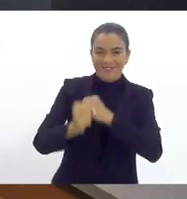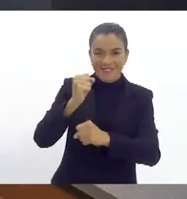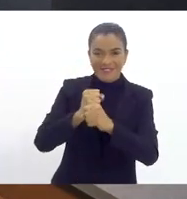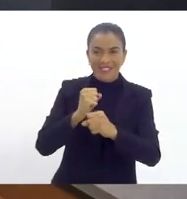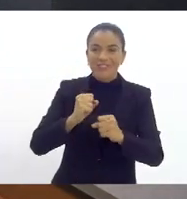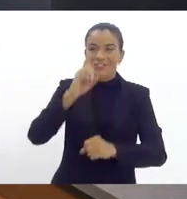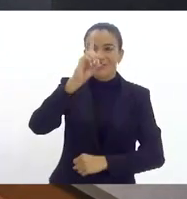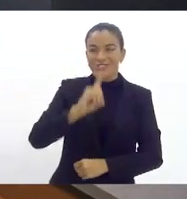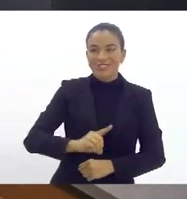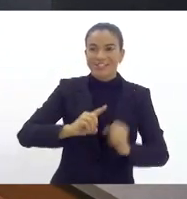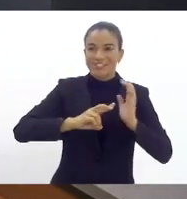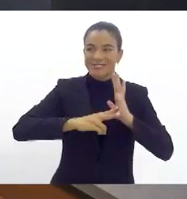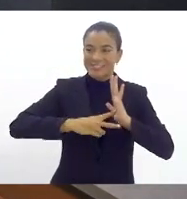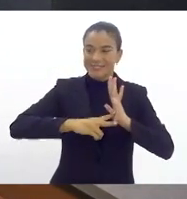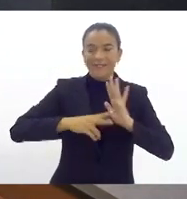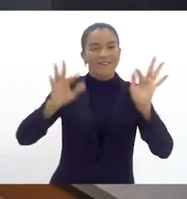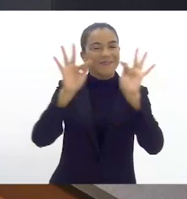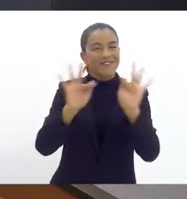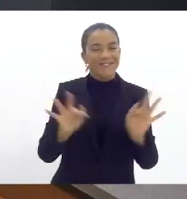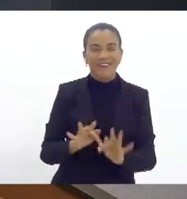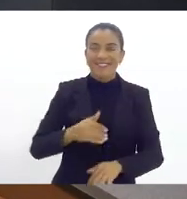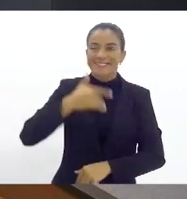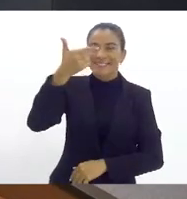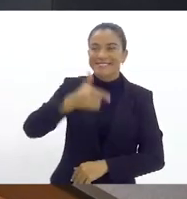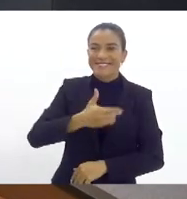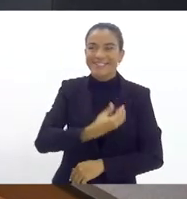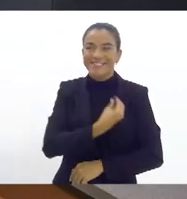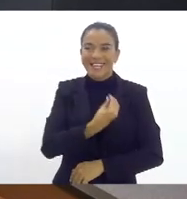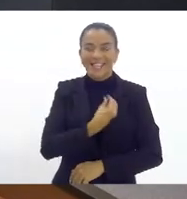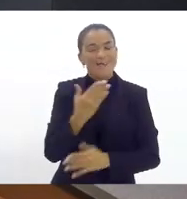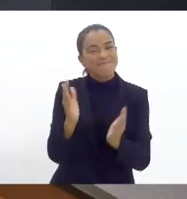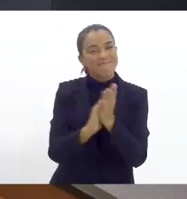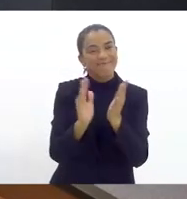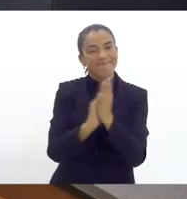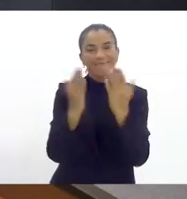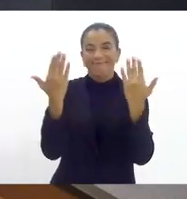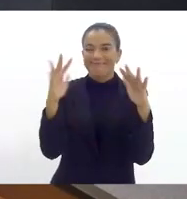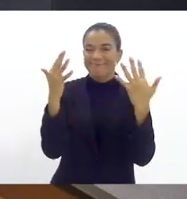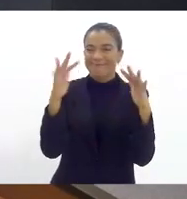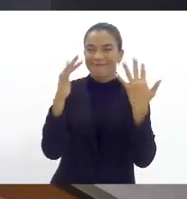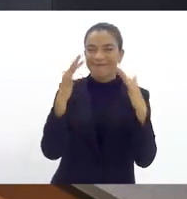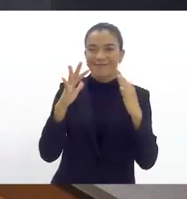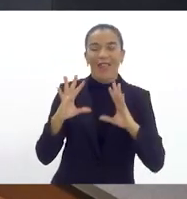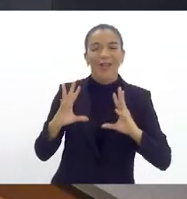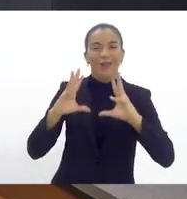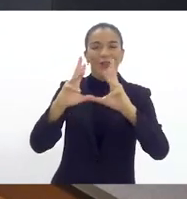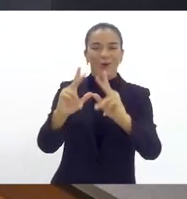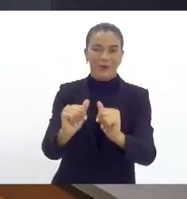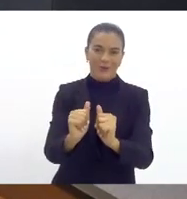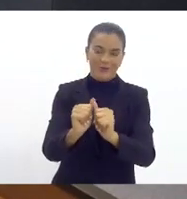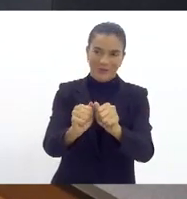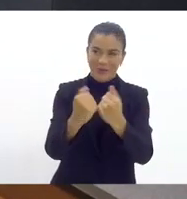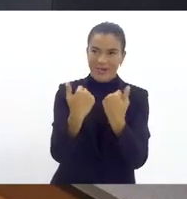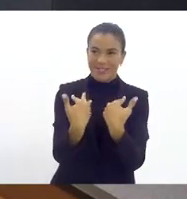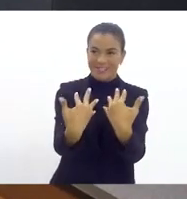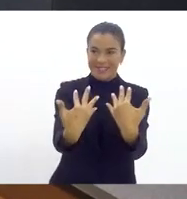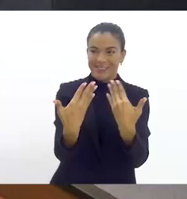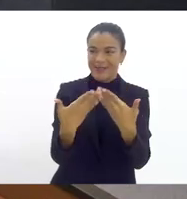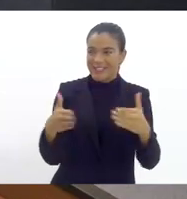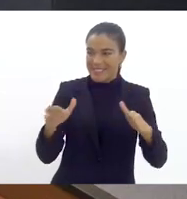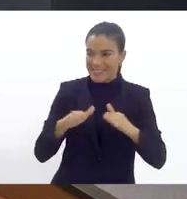sindical e fico muito feliz de estar aqui mais uma vez parabenizar a todas e todos por essa audiência tá